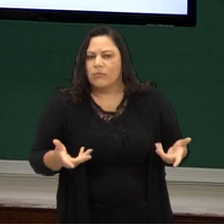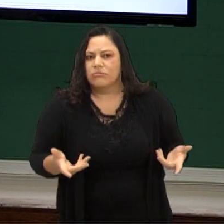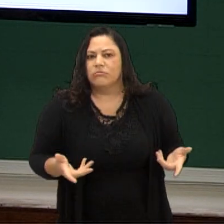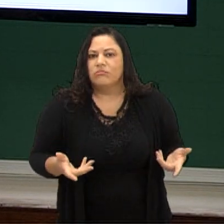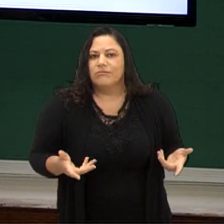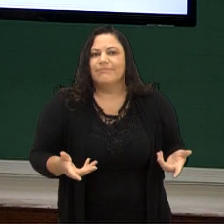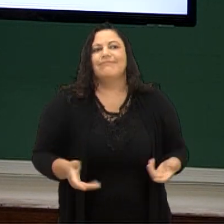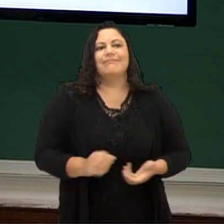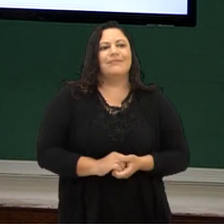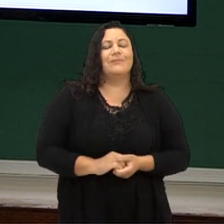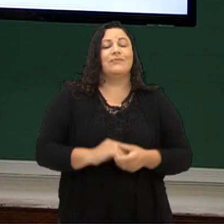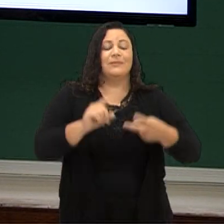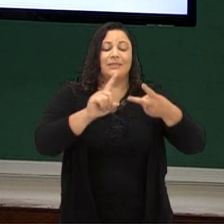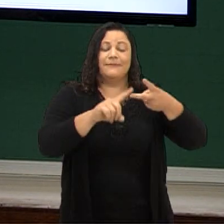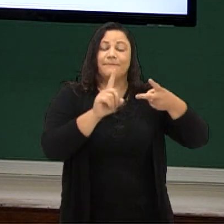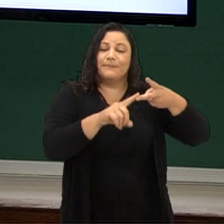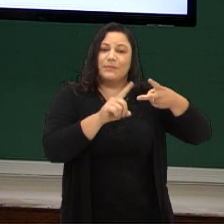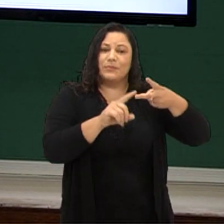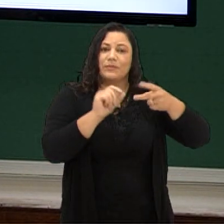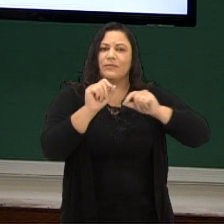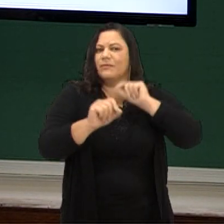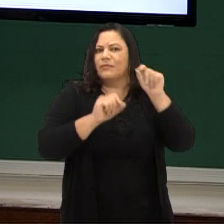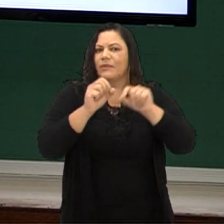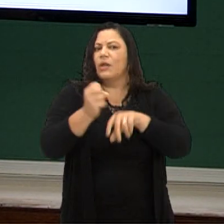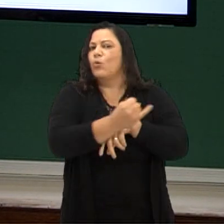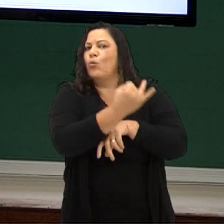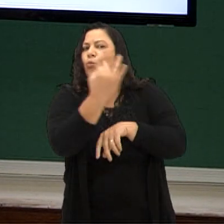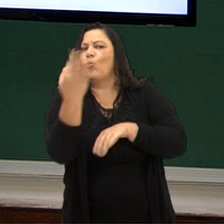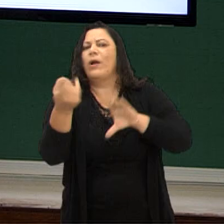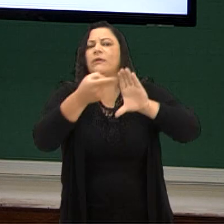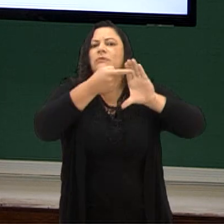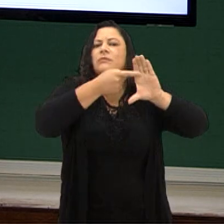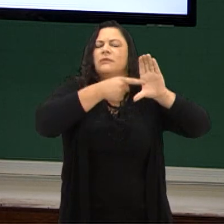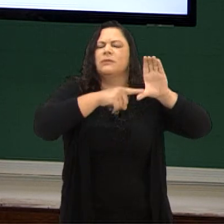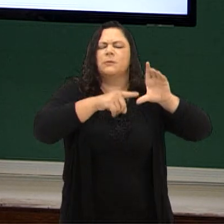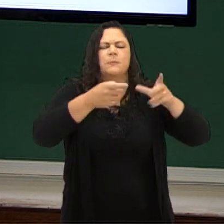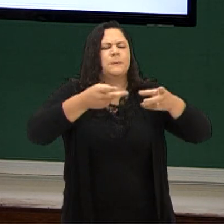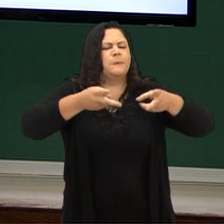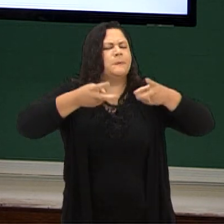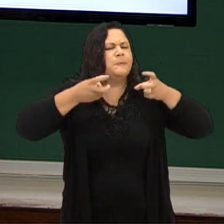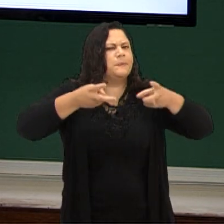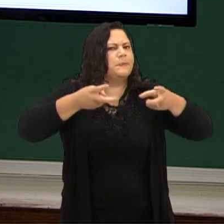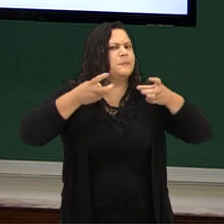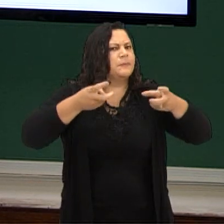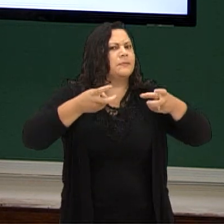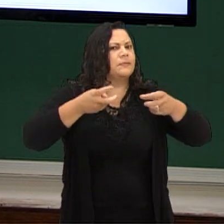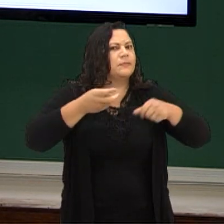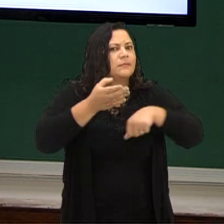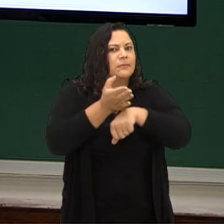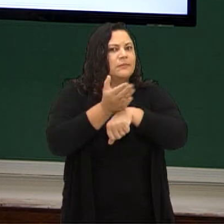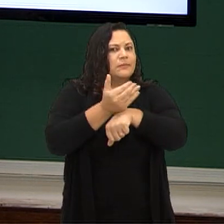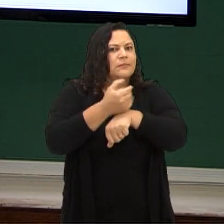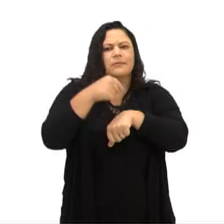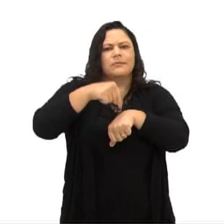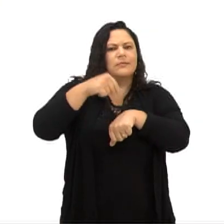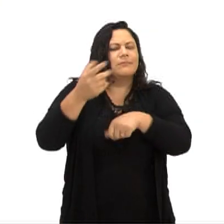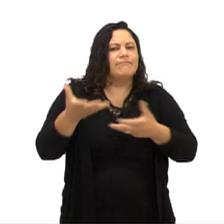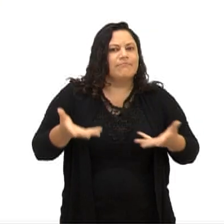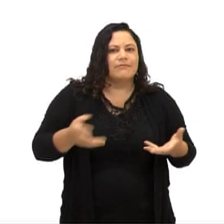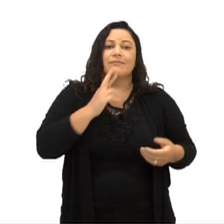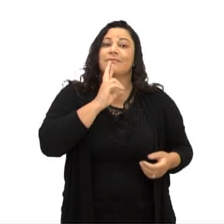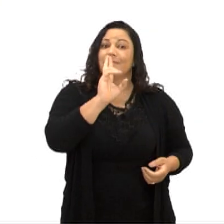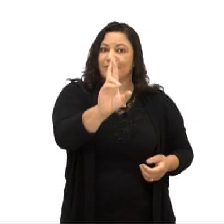Qual será? E a segunda pergunta, quantos ângulos você observa nesse relógio? Respondam aí que a professora já volta.